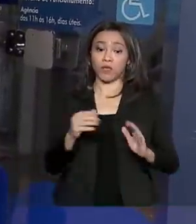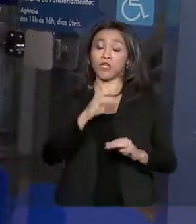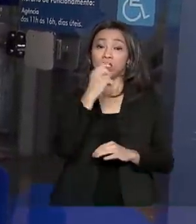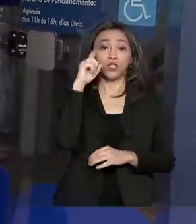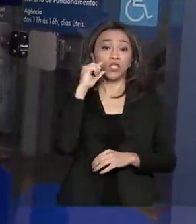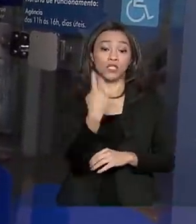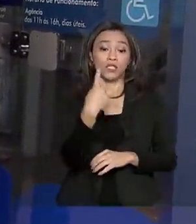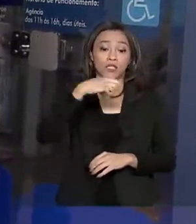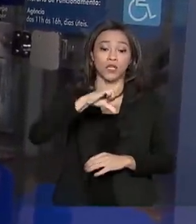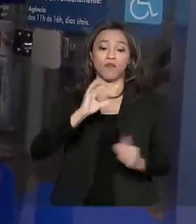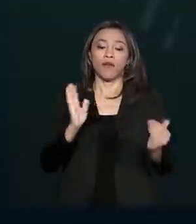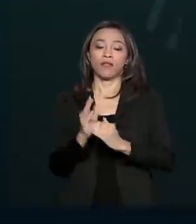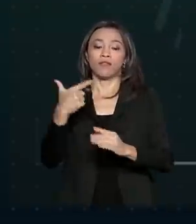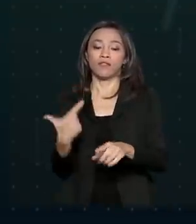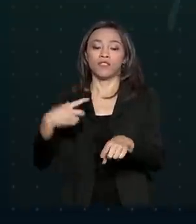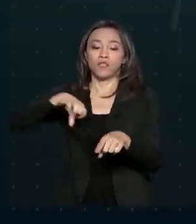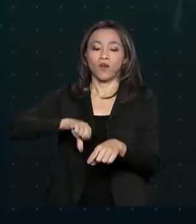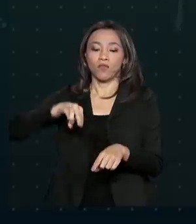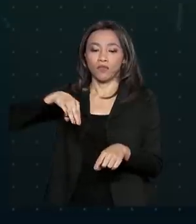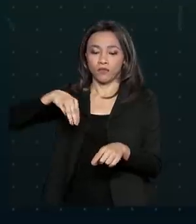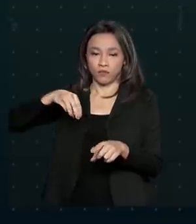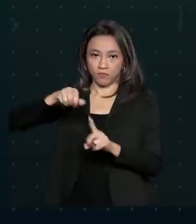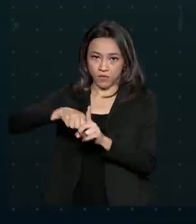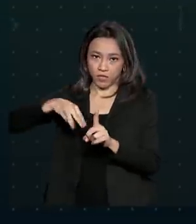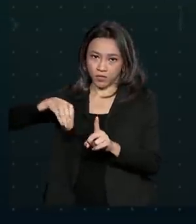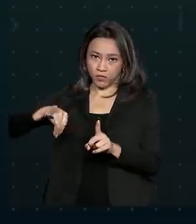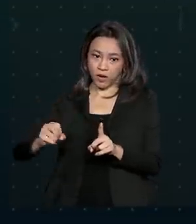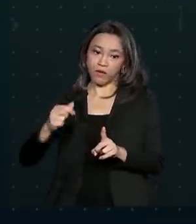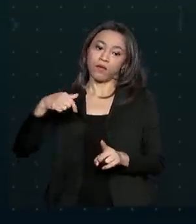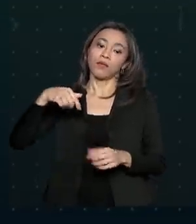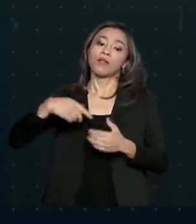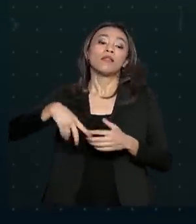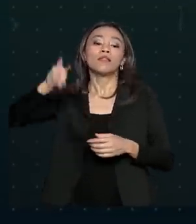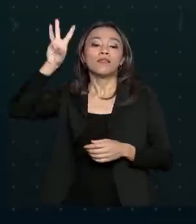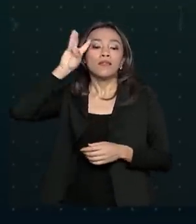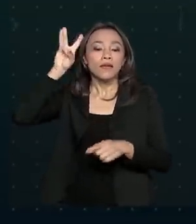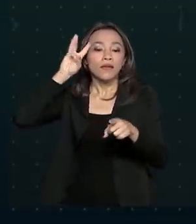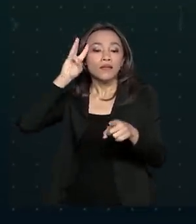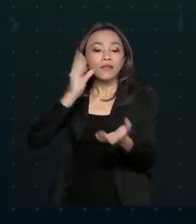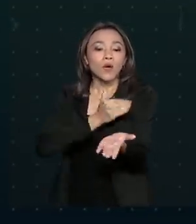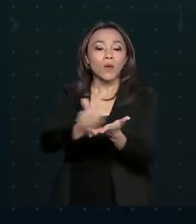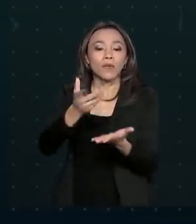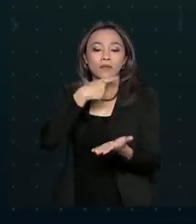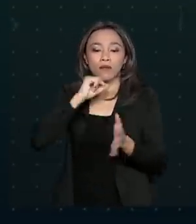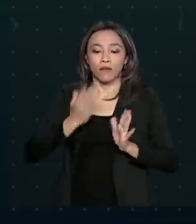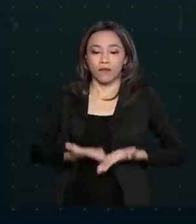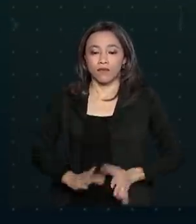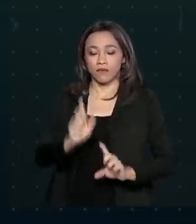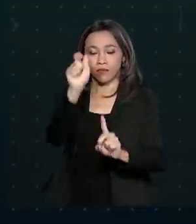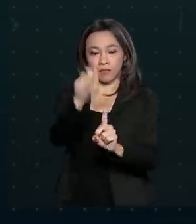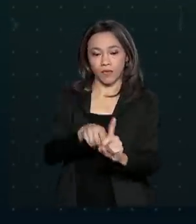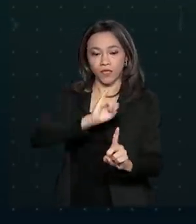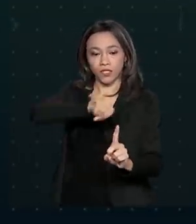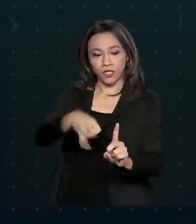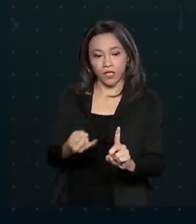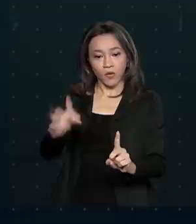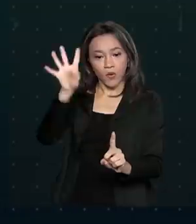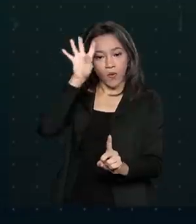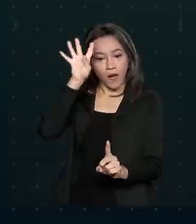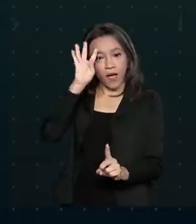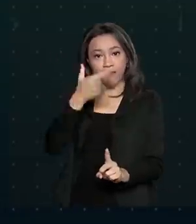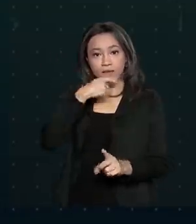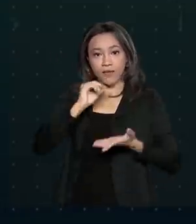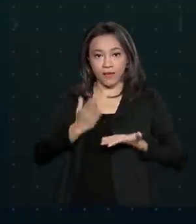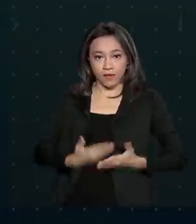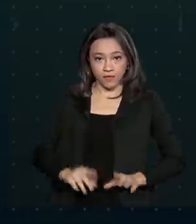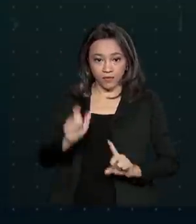e 29 de maio. Nesta terça-feira, começam os pagamentos para os nascidos em janeiro. Quartas serão os nascidos